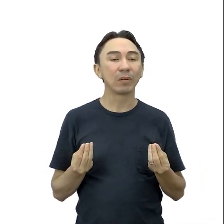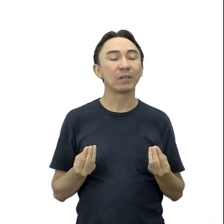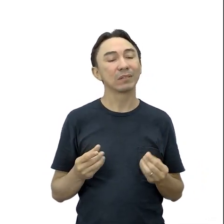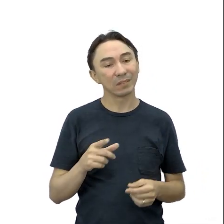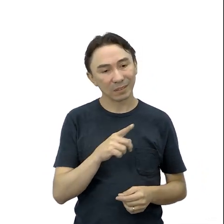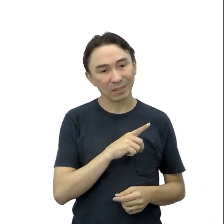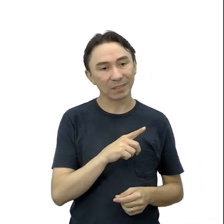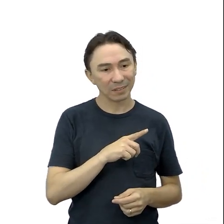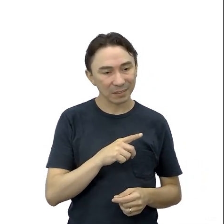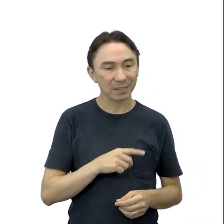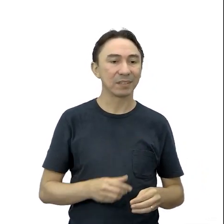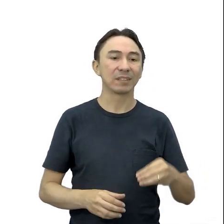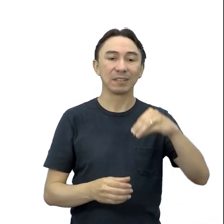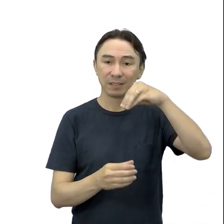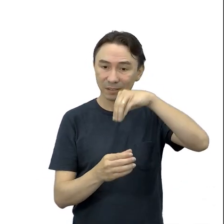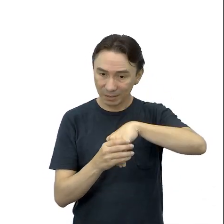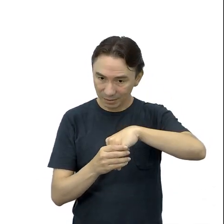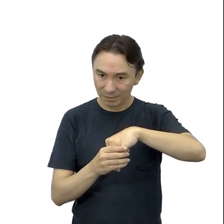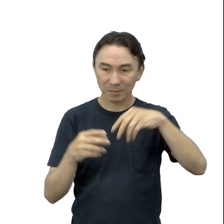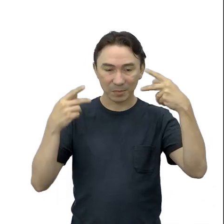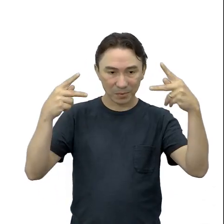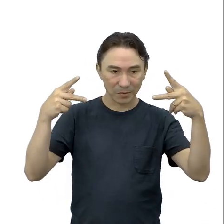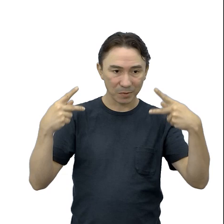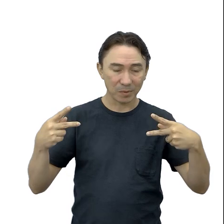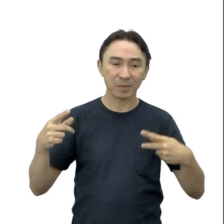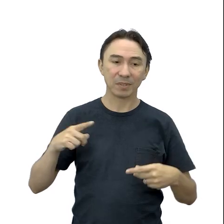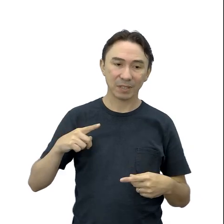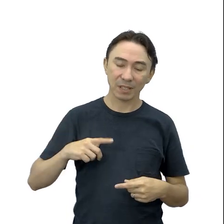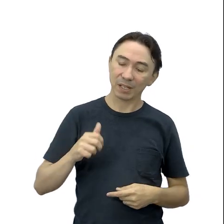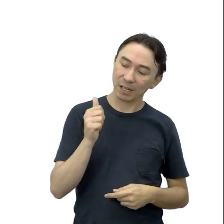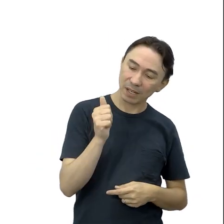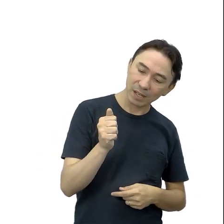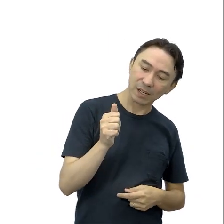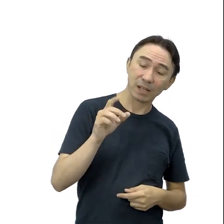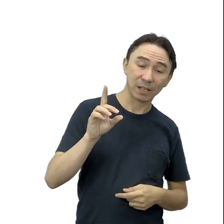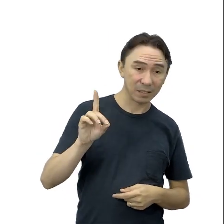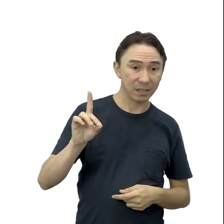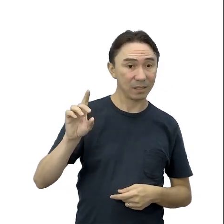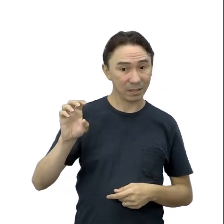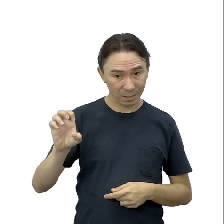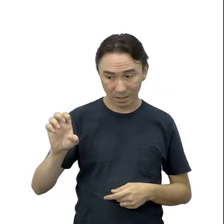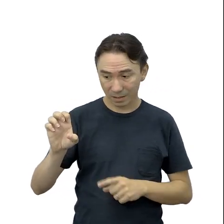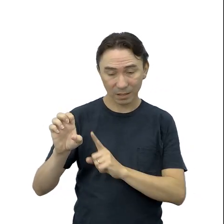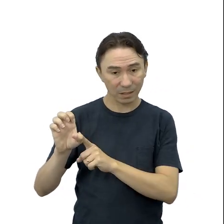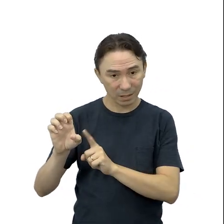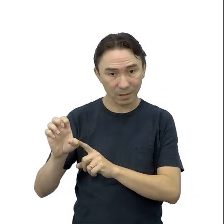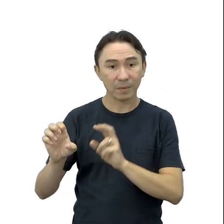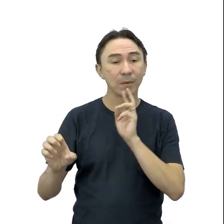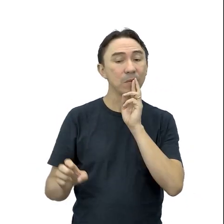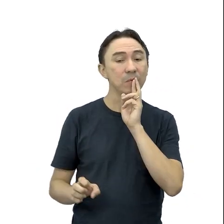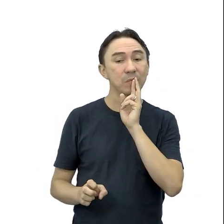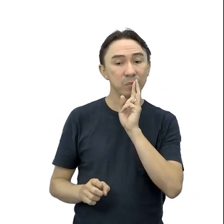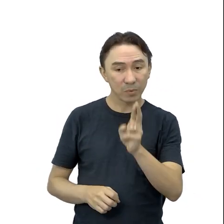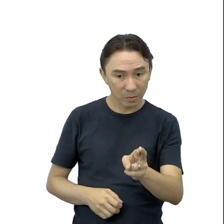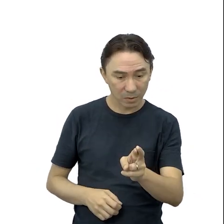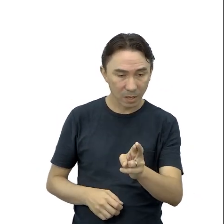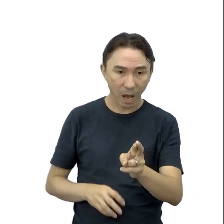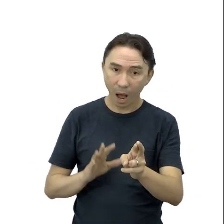nós temos a ADE, ali a gente tem os resultados da ADE, por enquanto temos resultados da ADE